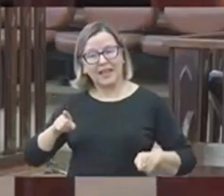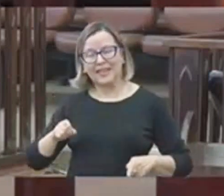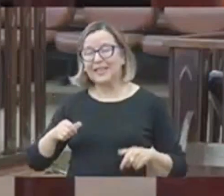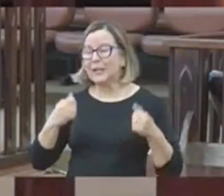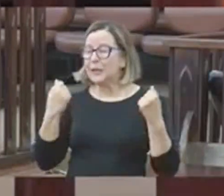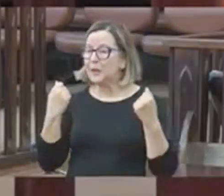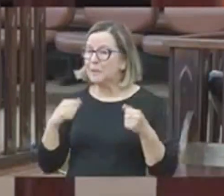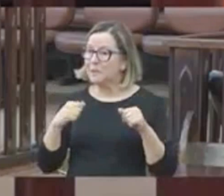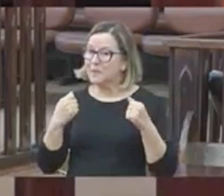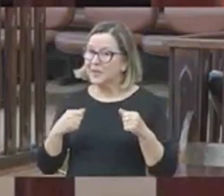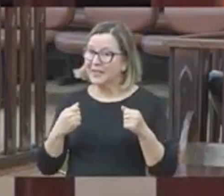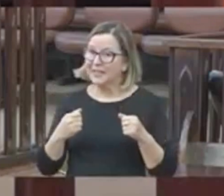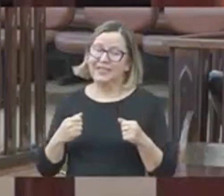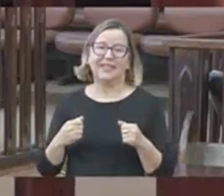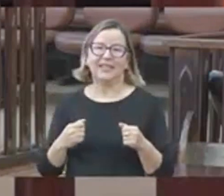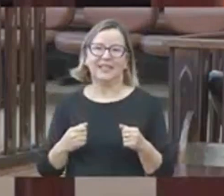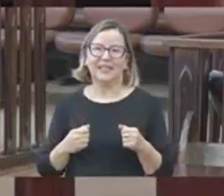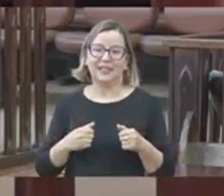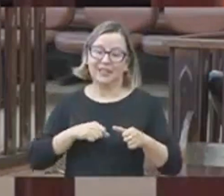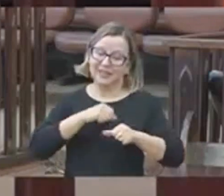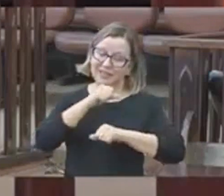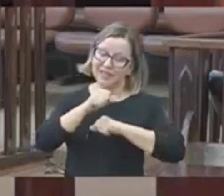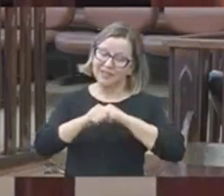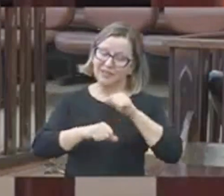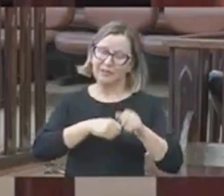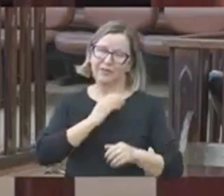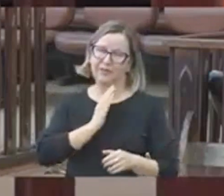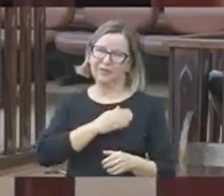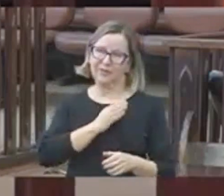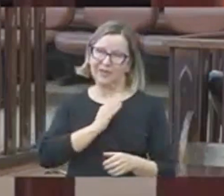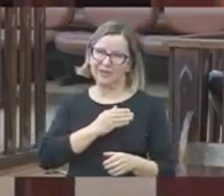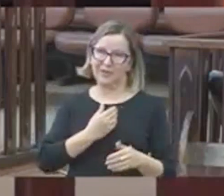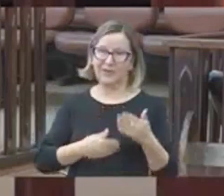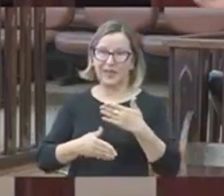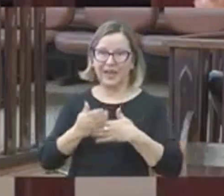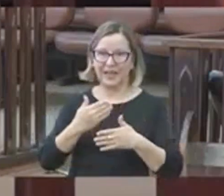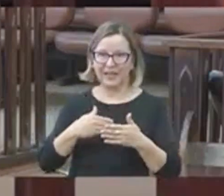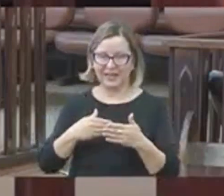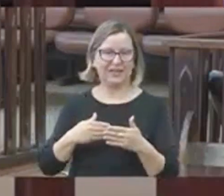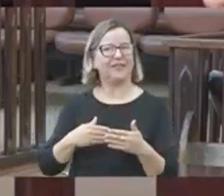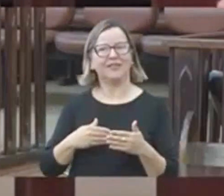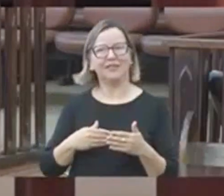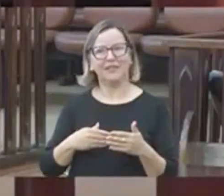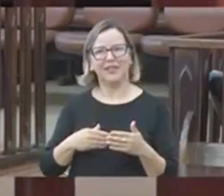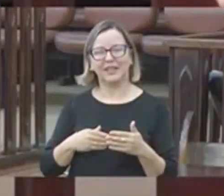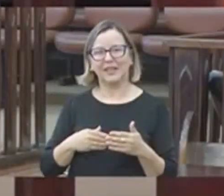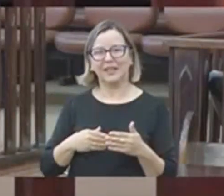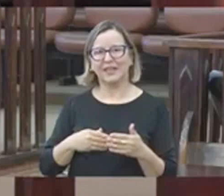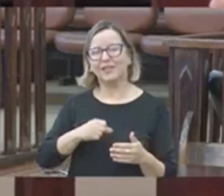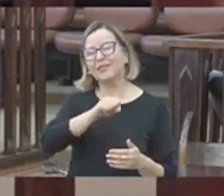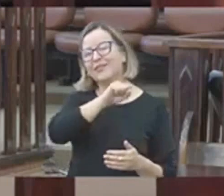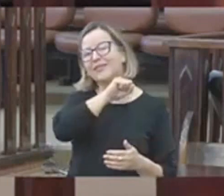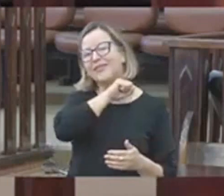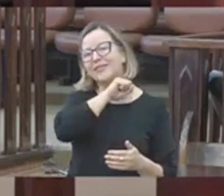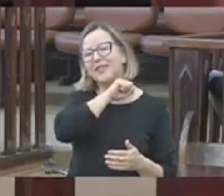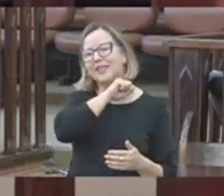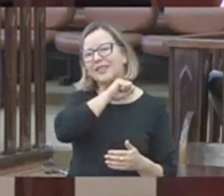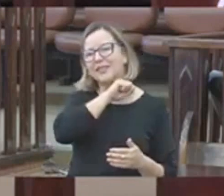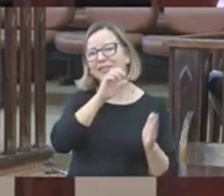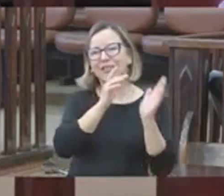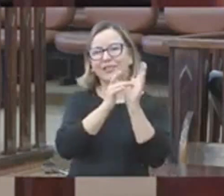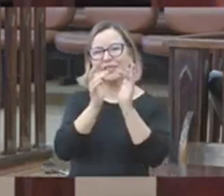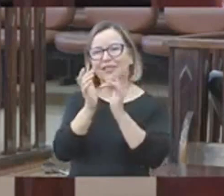de Jesus Cristo na cruz, este casal está produzindo o mal,